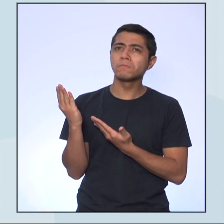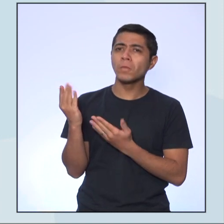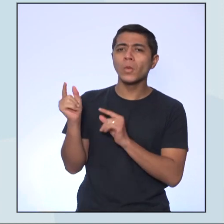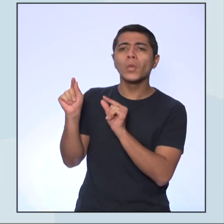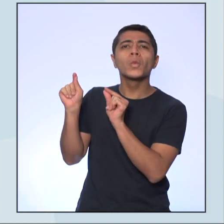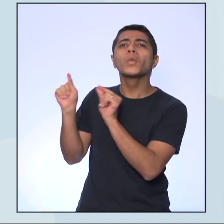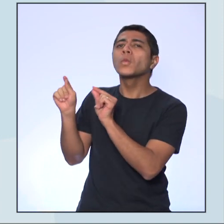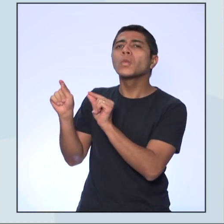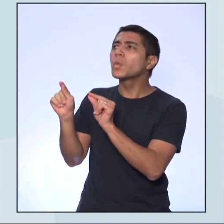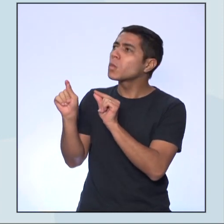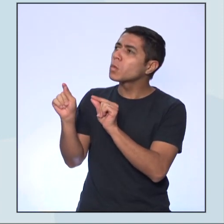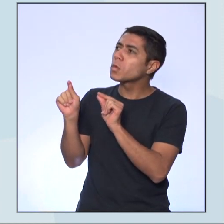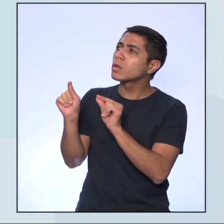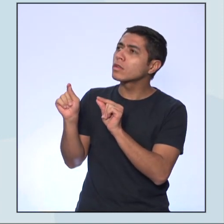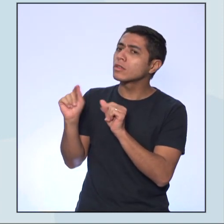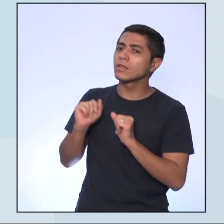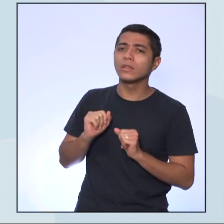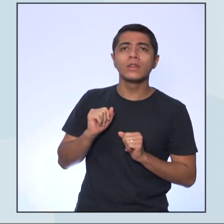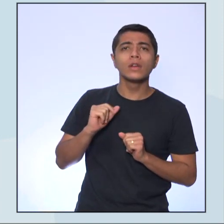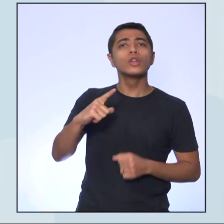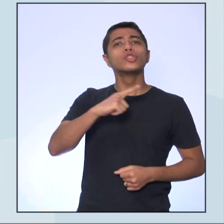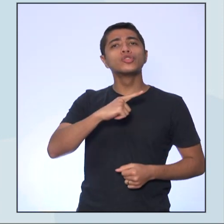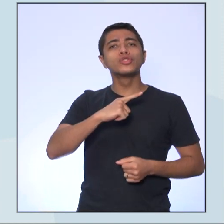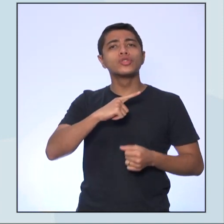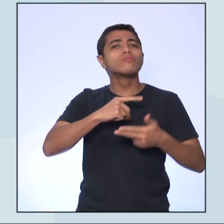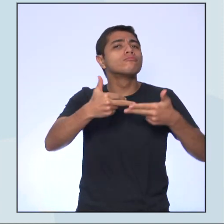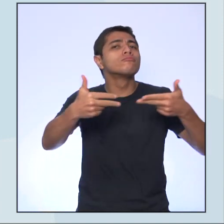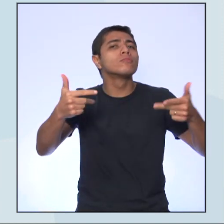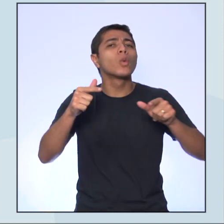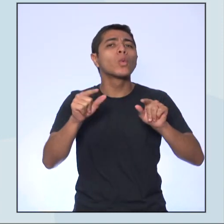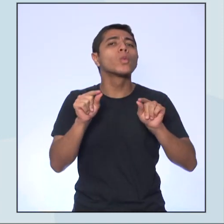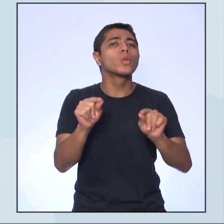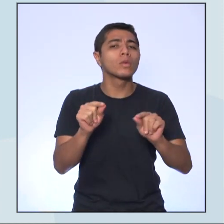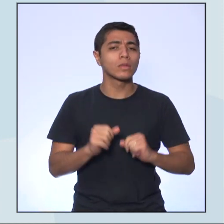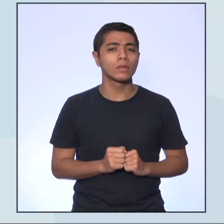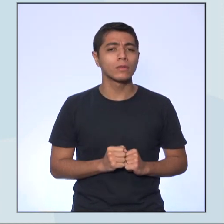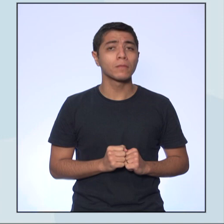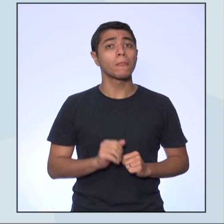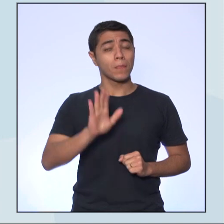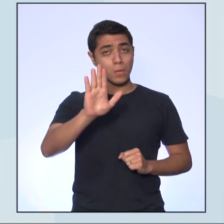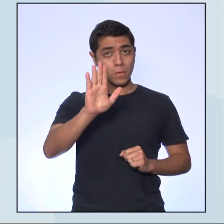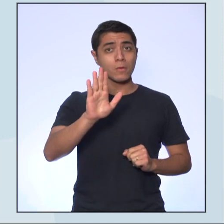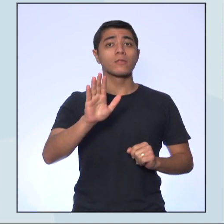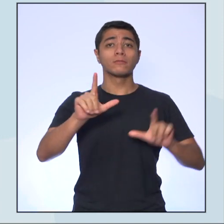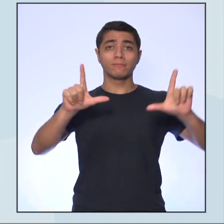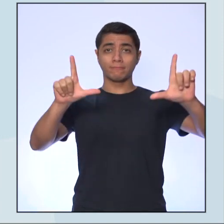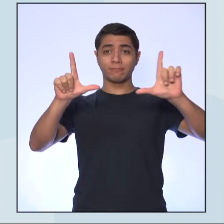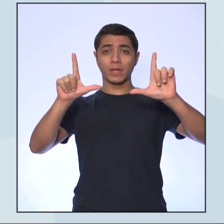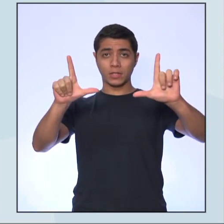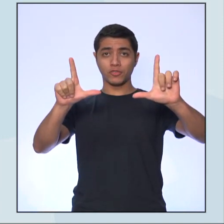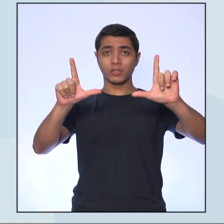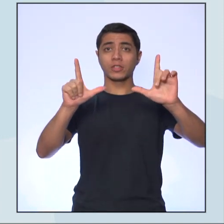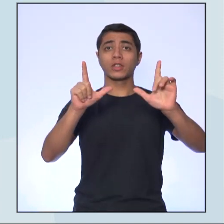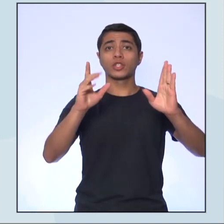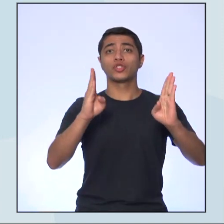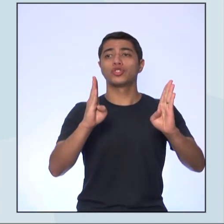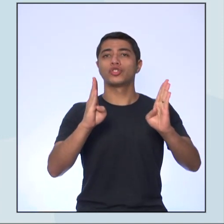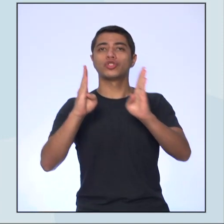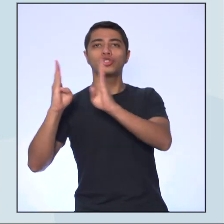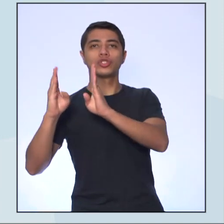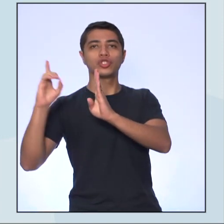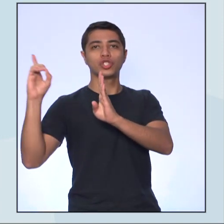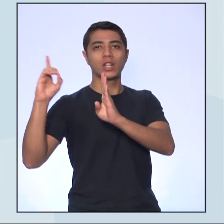Vamos observar todos os elementos, né? Nós temos aí na parte direita da imagem, né, uma pessoa